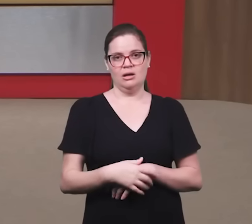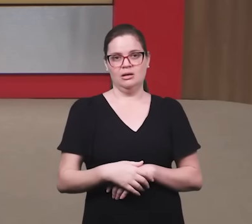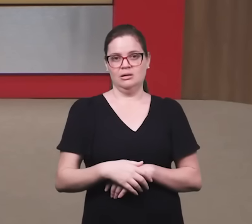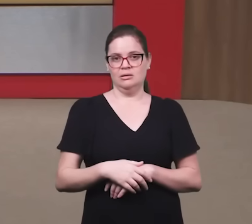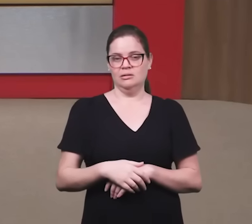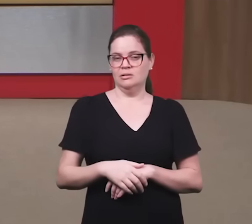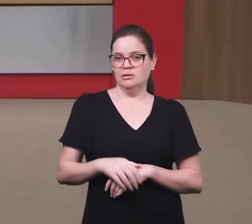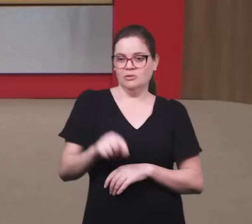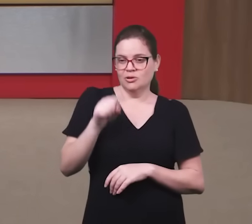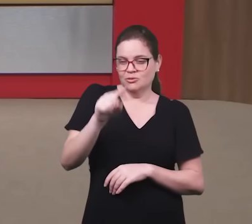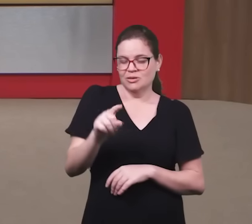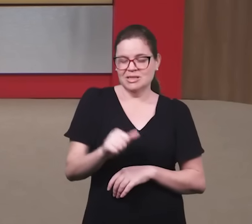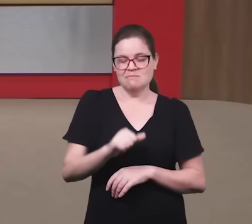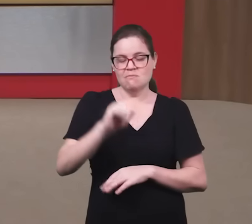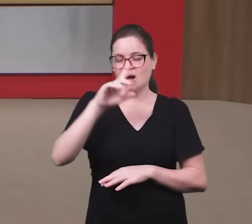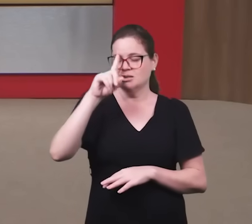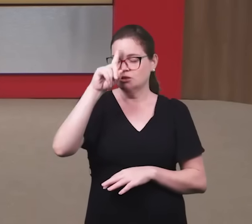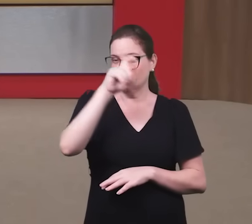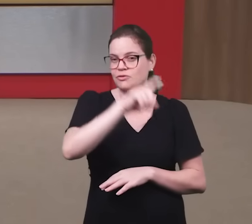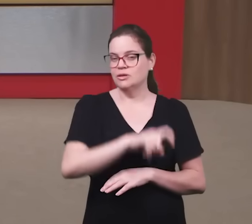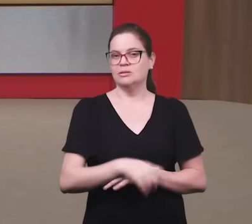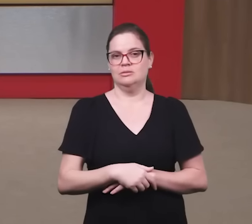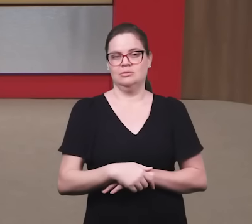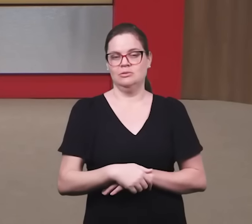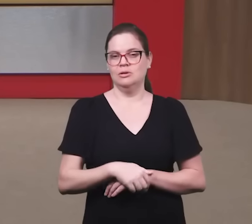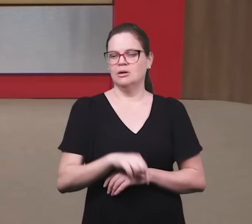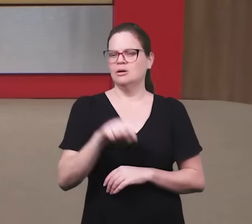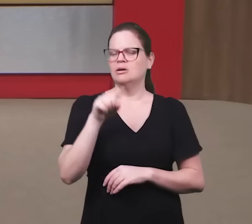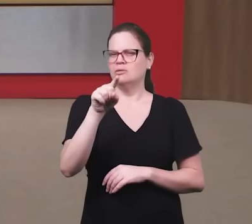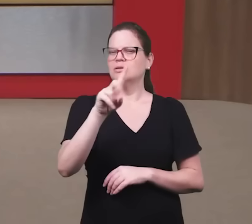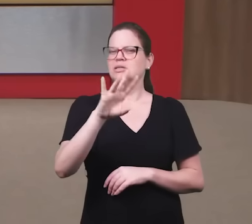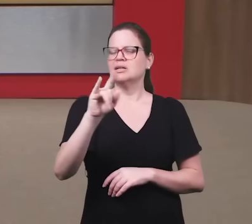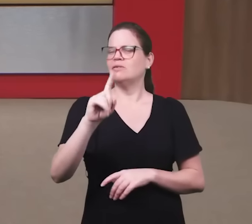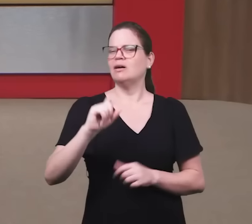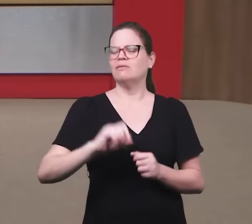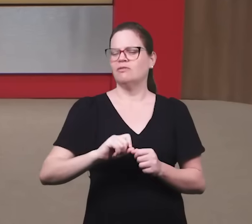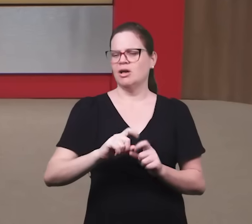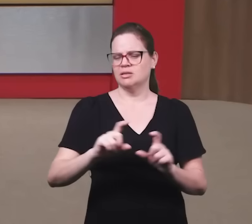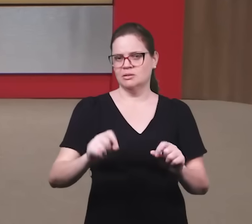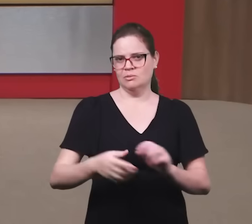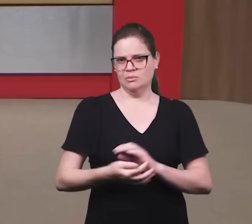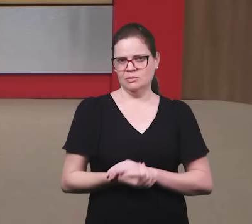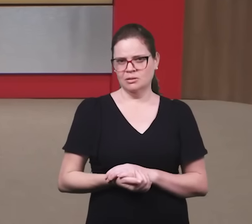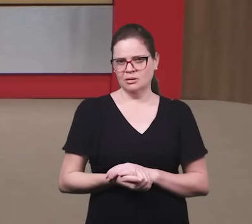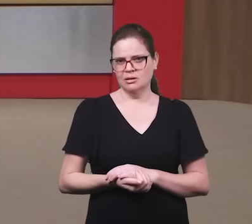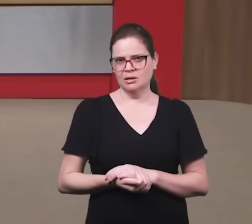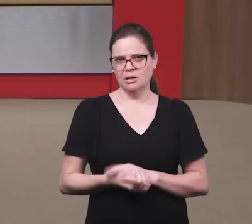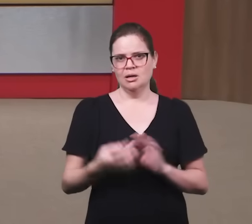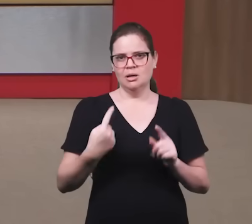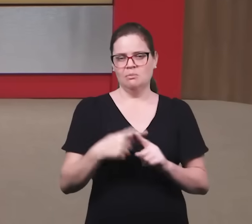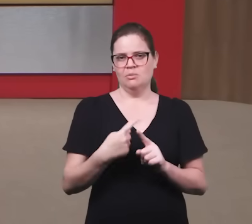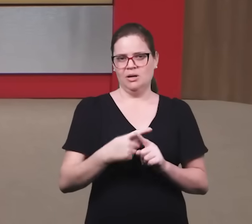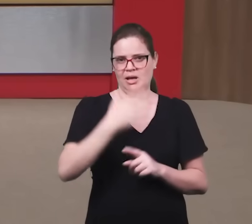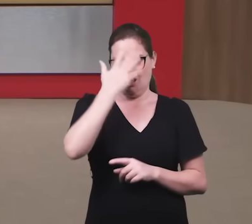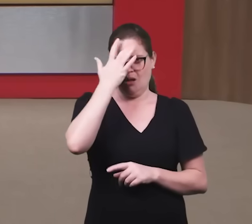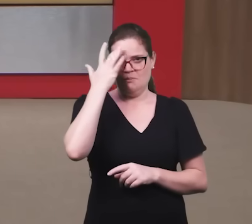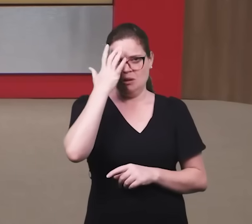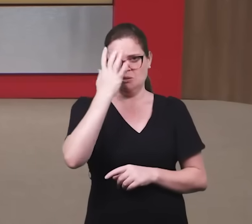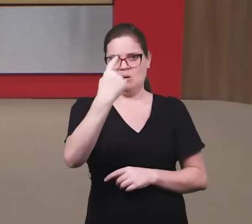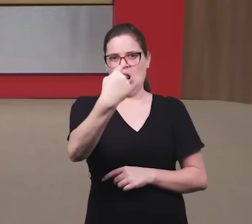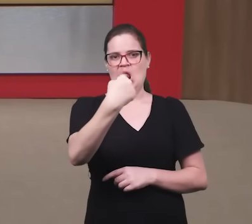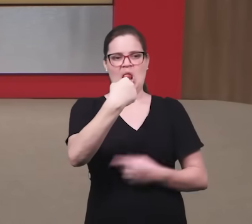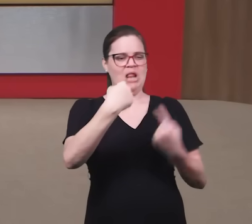mais difíceis da vida? Se vem esse tipo de palavra de desânimo, ah, mas não tem